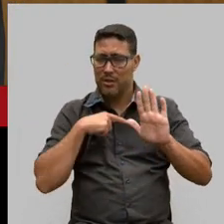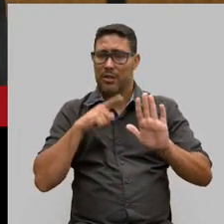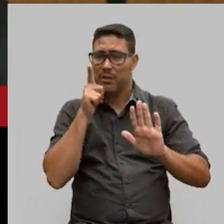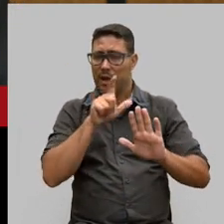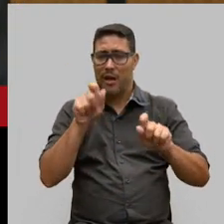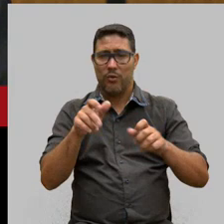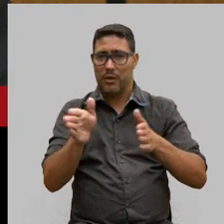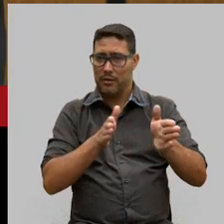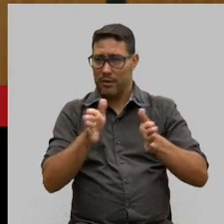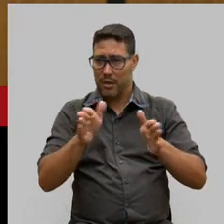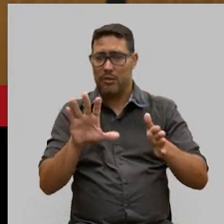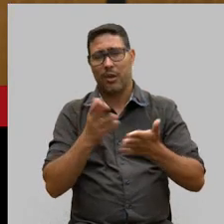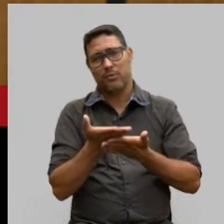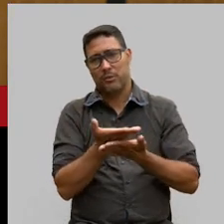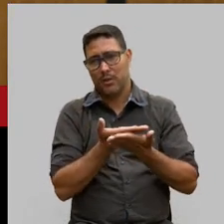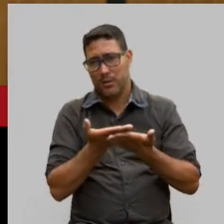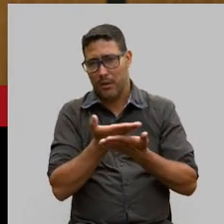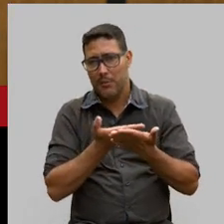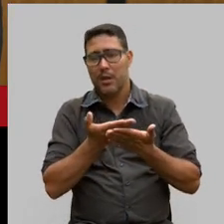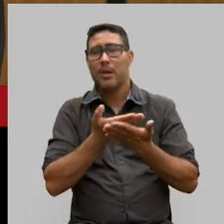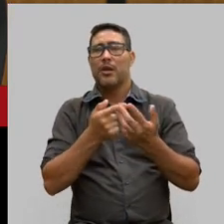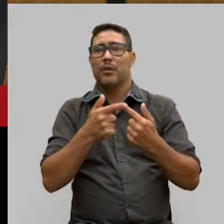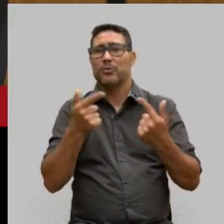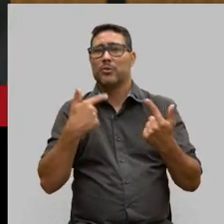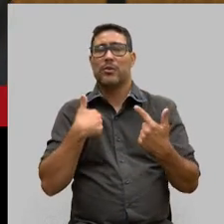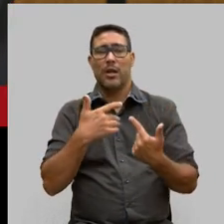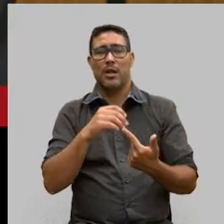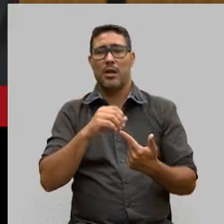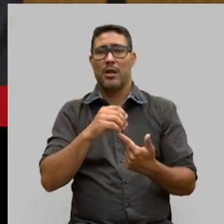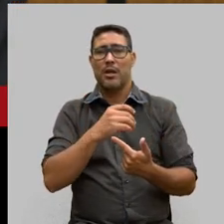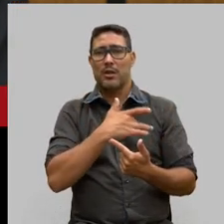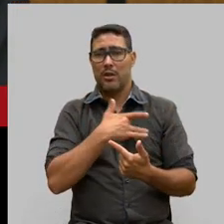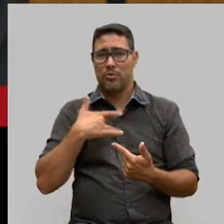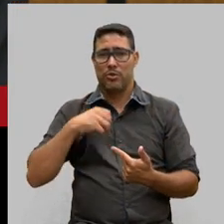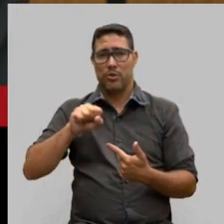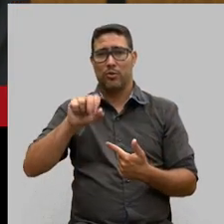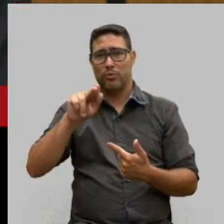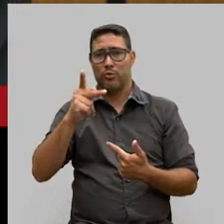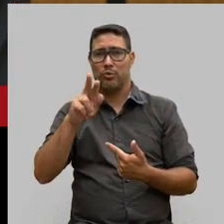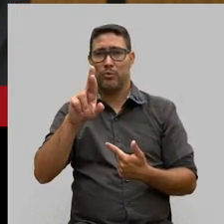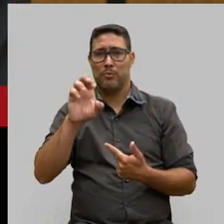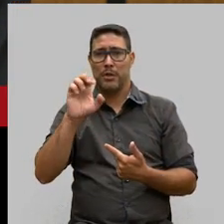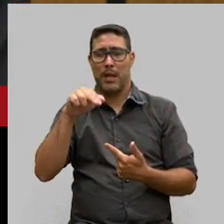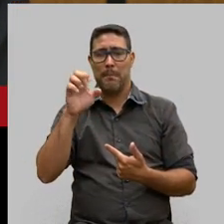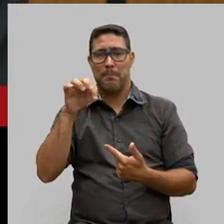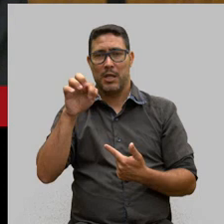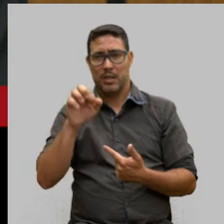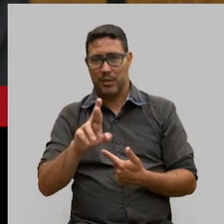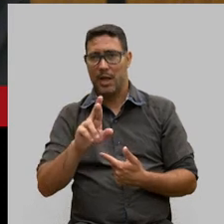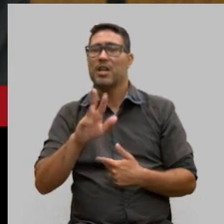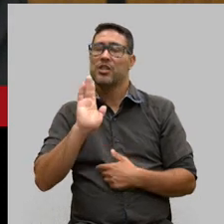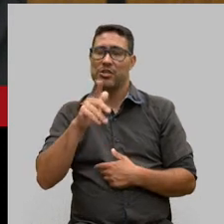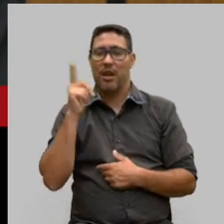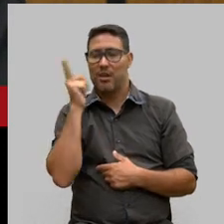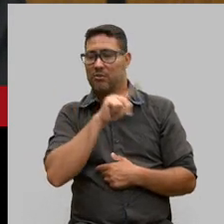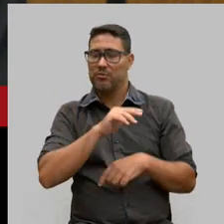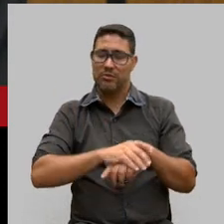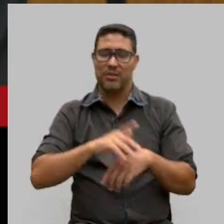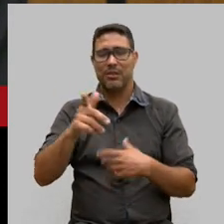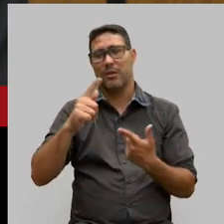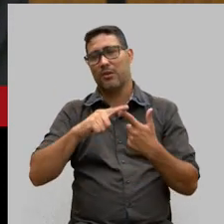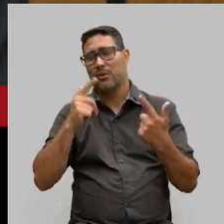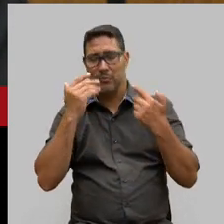tratamentos né na saúde suplementar eh já virou lei assistência fisioterapêutica terapêutica ocupacional fodi